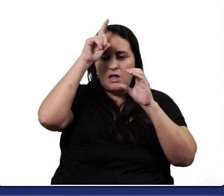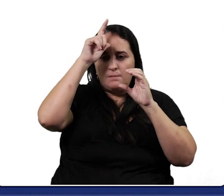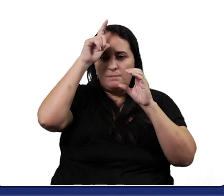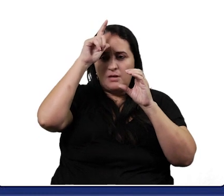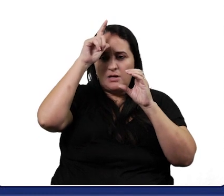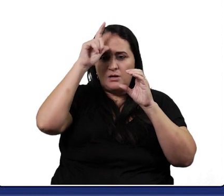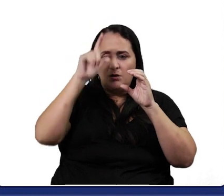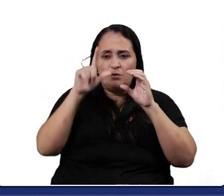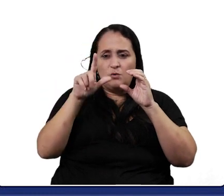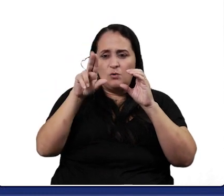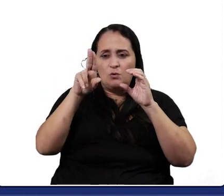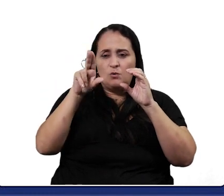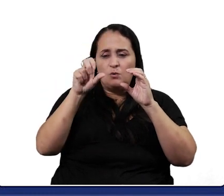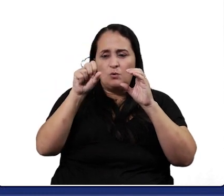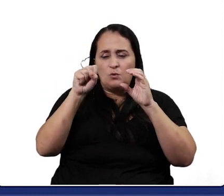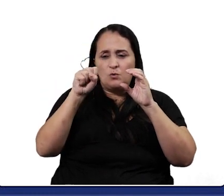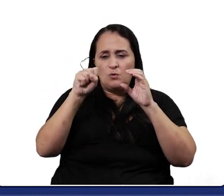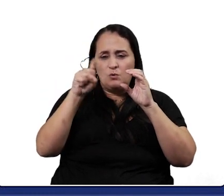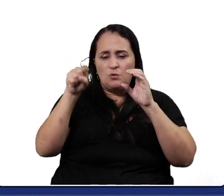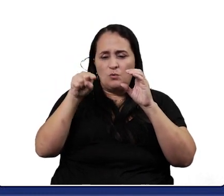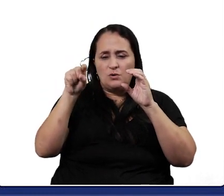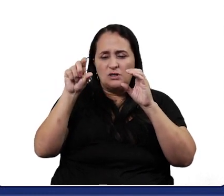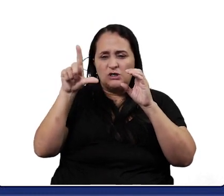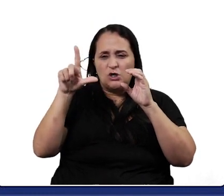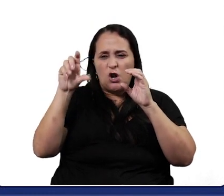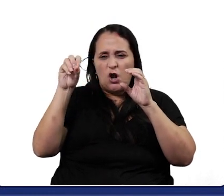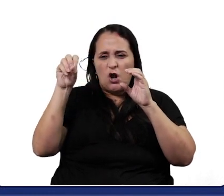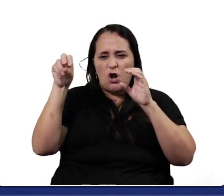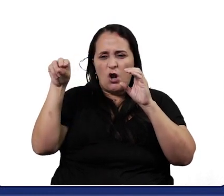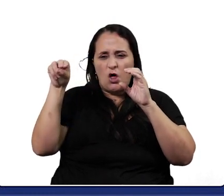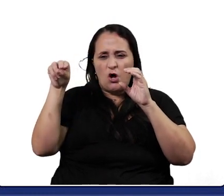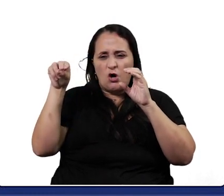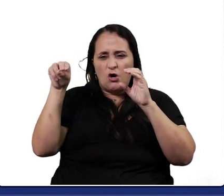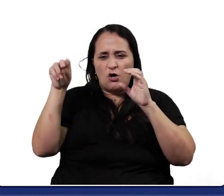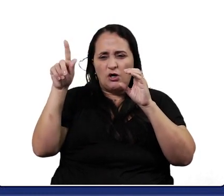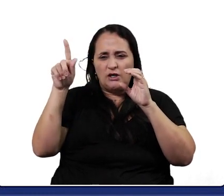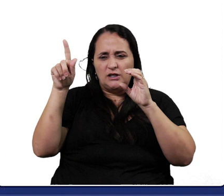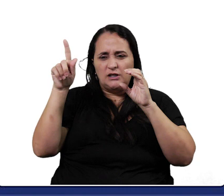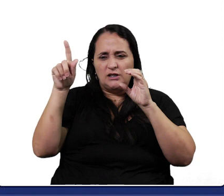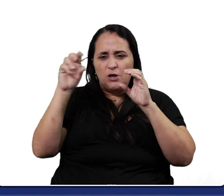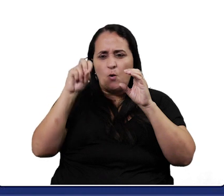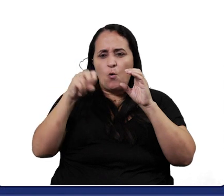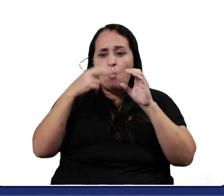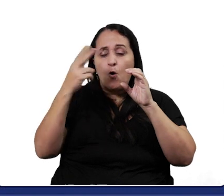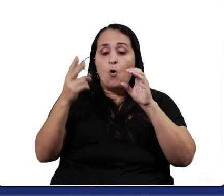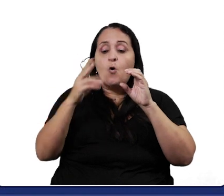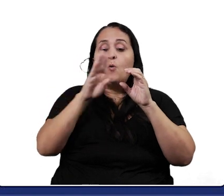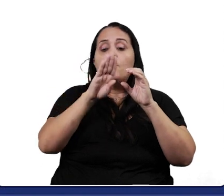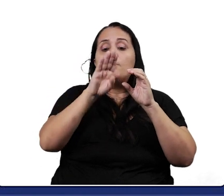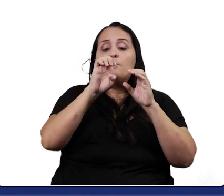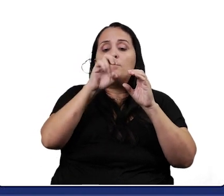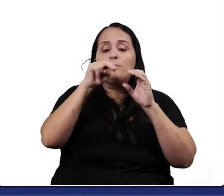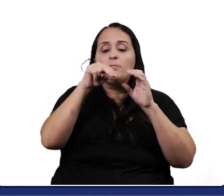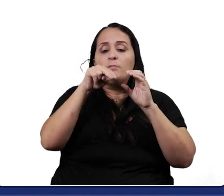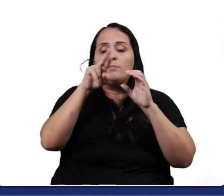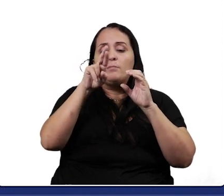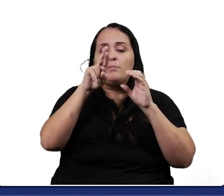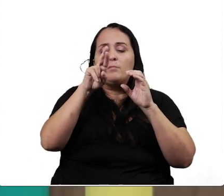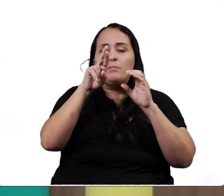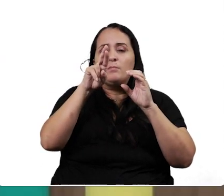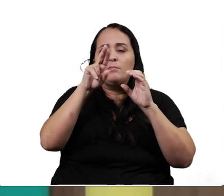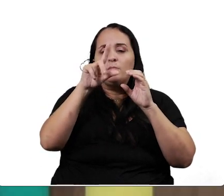alemão Luz Long ou Berlim,